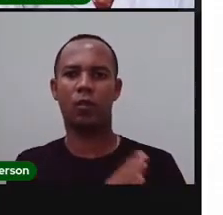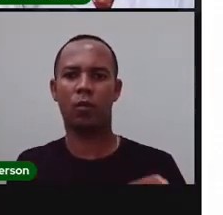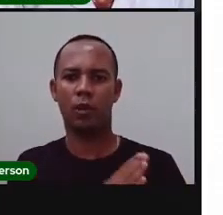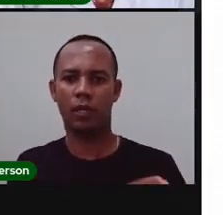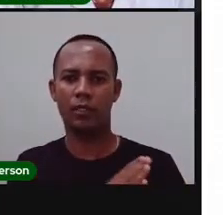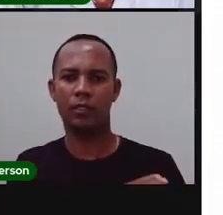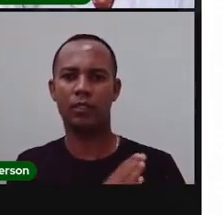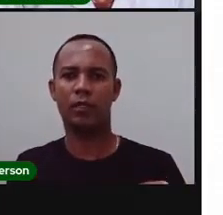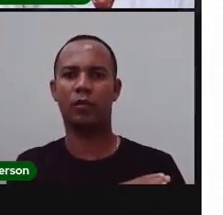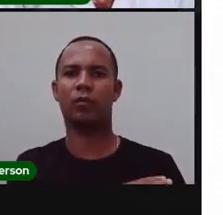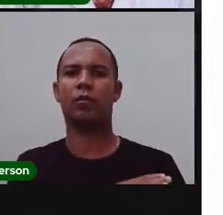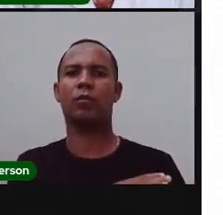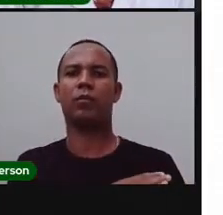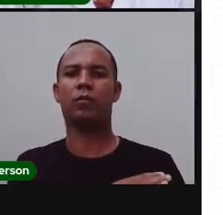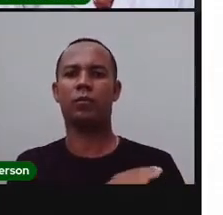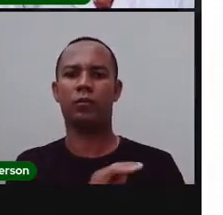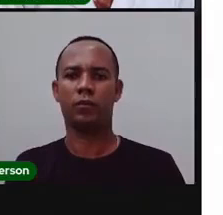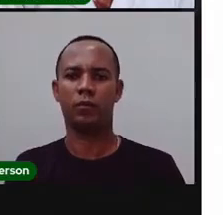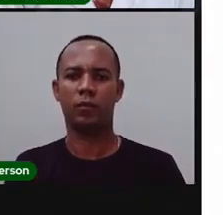coração,